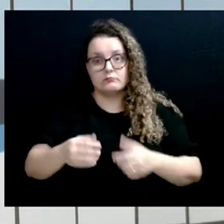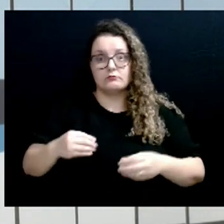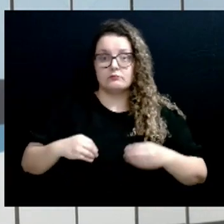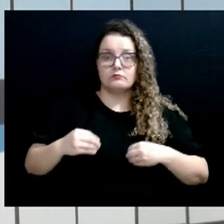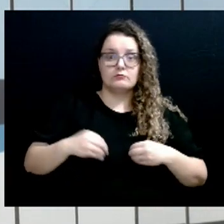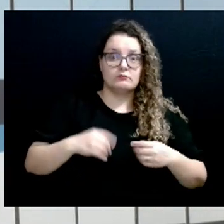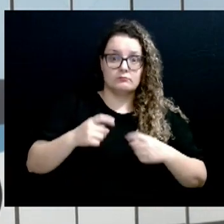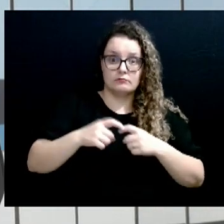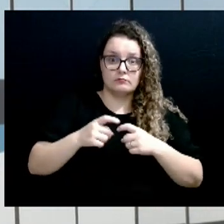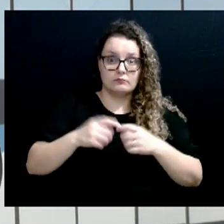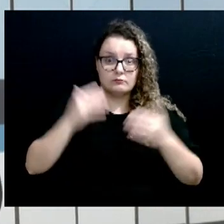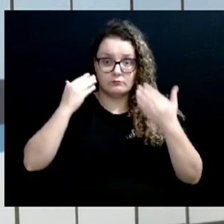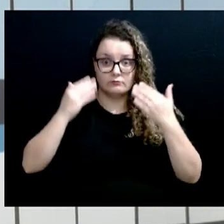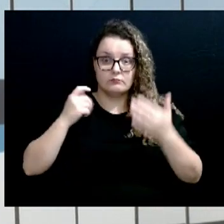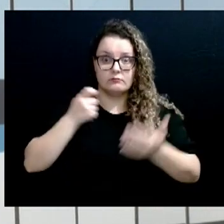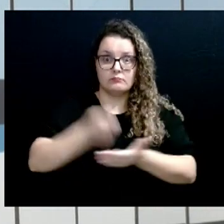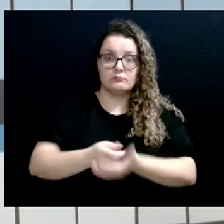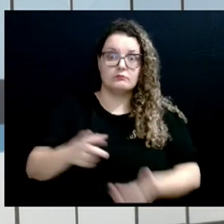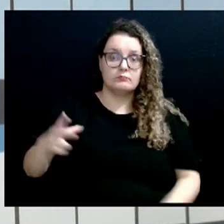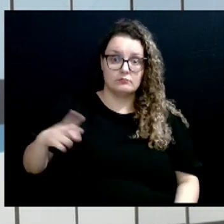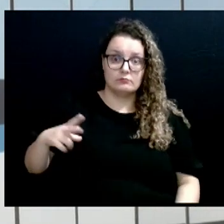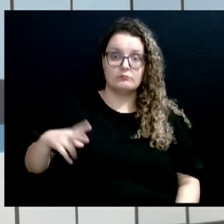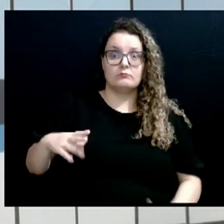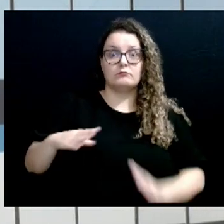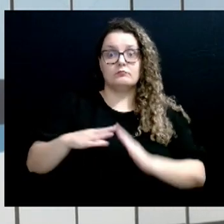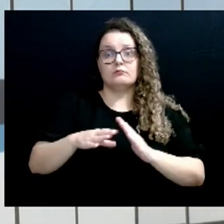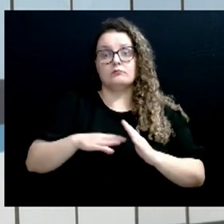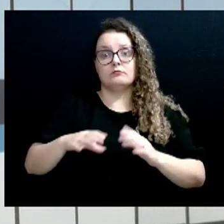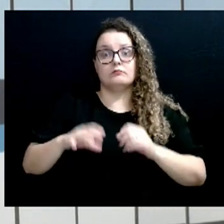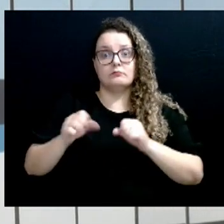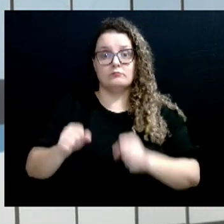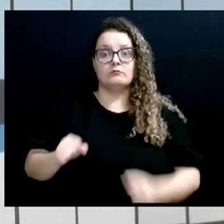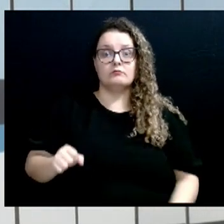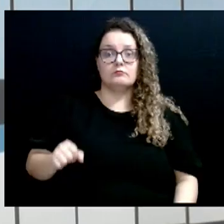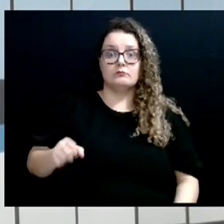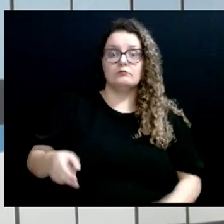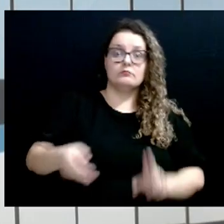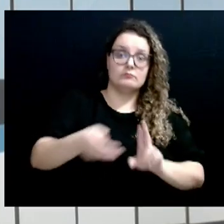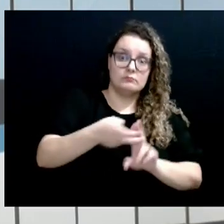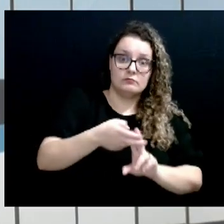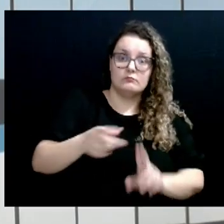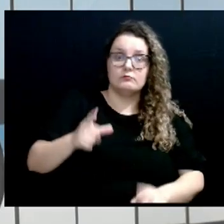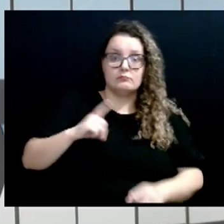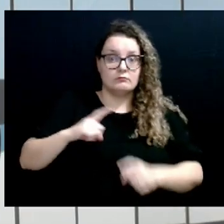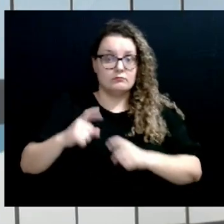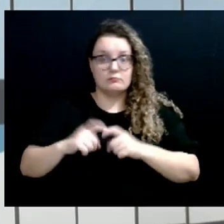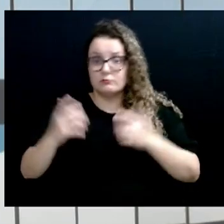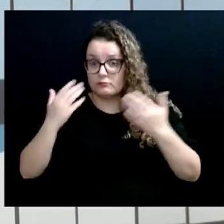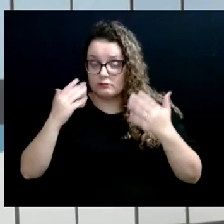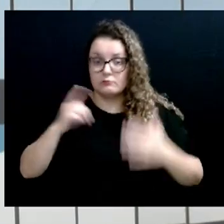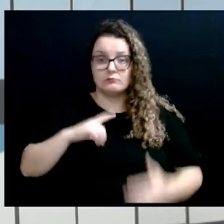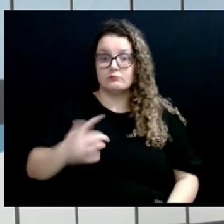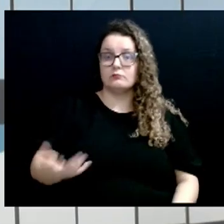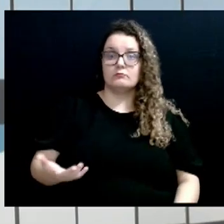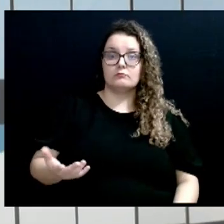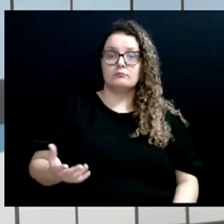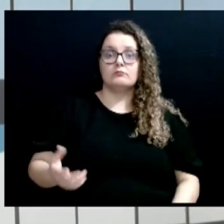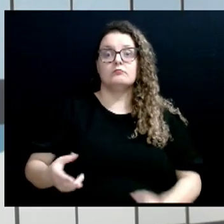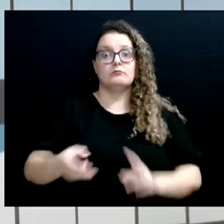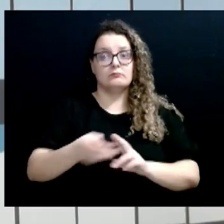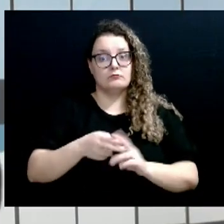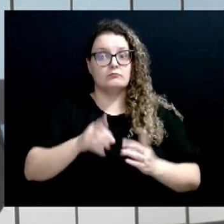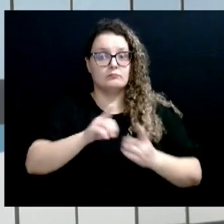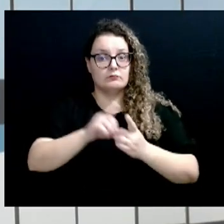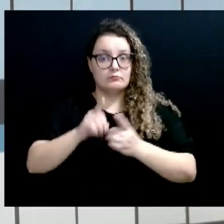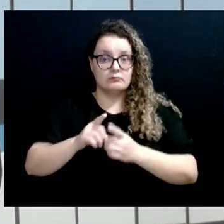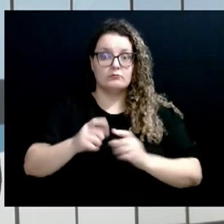pago particularmente nas clínicas, poderia usar o SUS. Lá tem médico, tem psicólogo, e o SUS poderia atender esse pessoal, fazer essas avaliações.